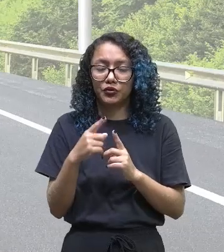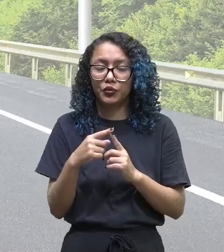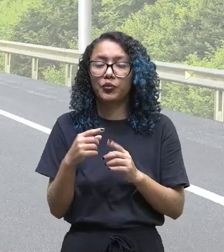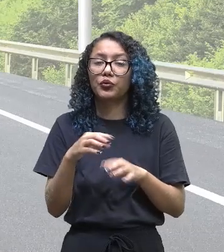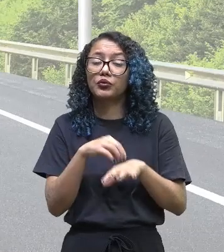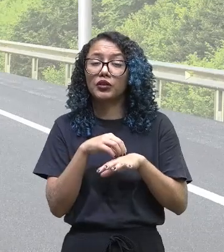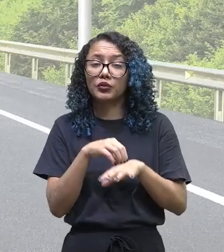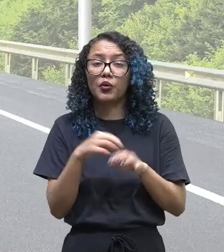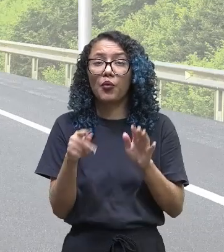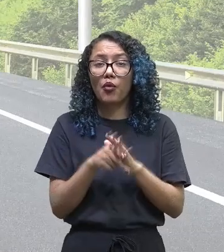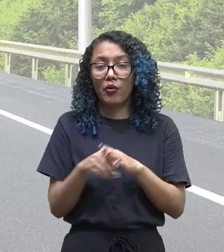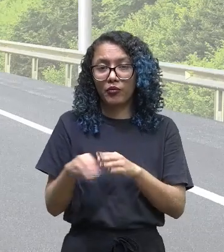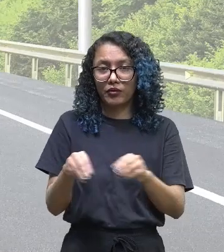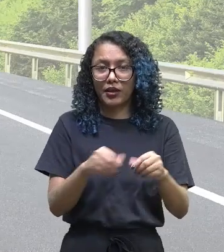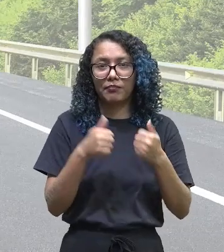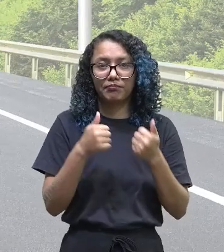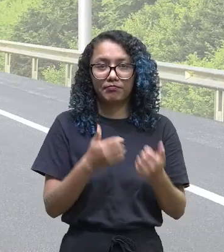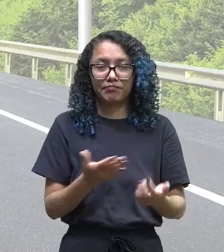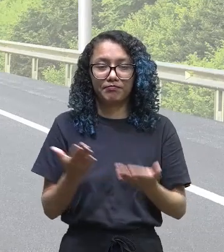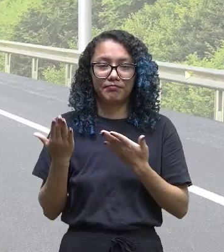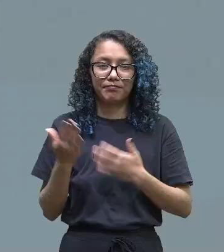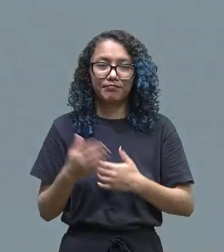por terra. Vamos lá.